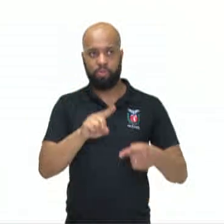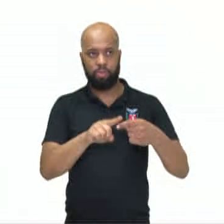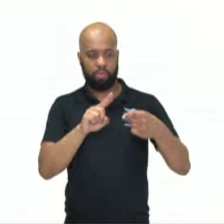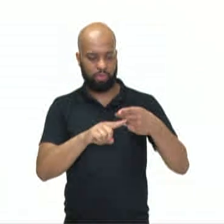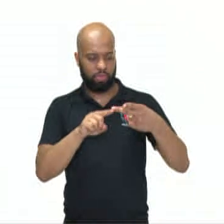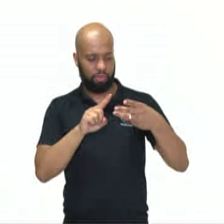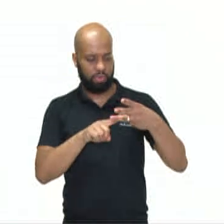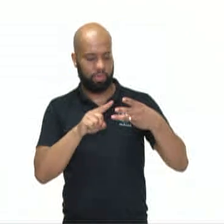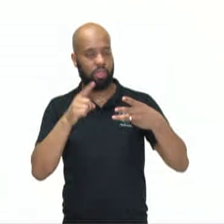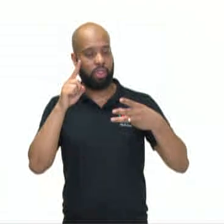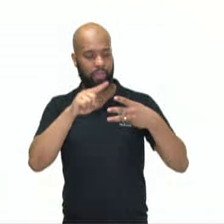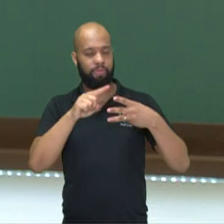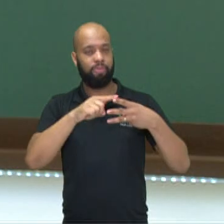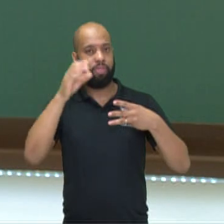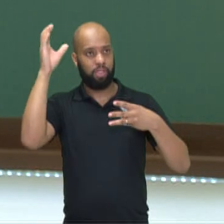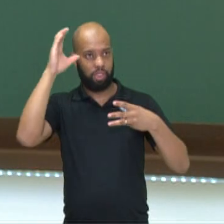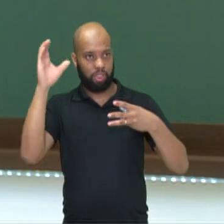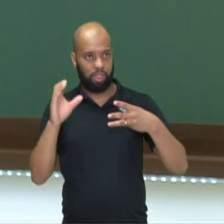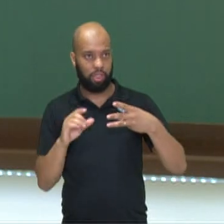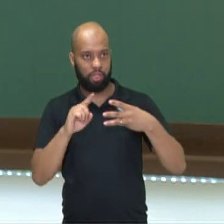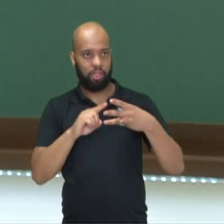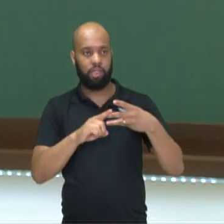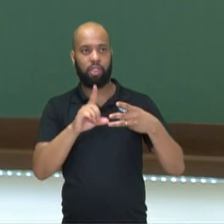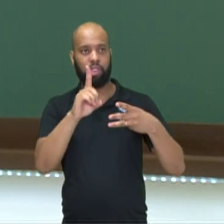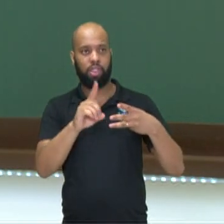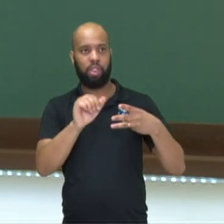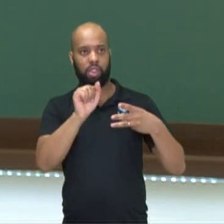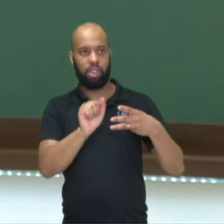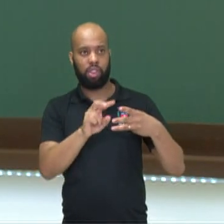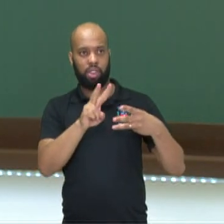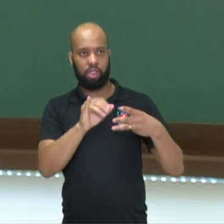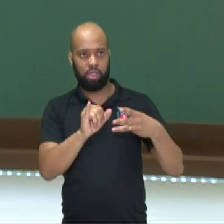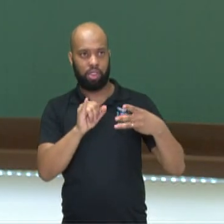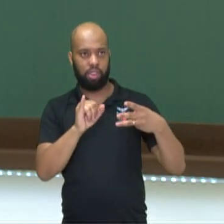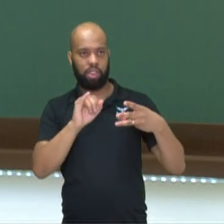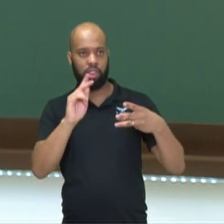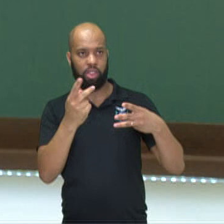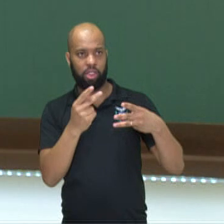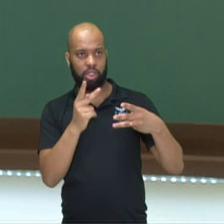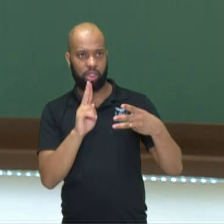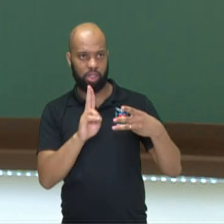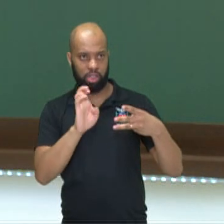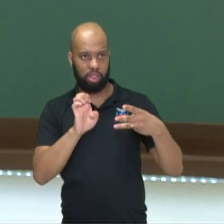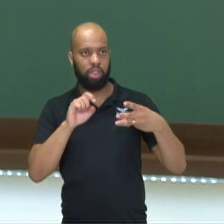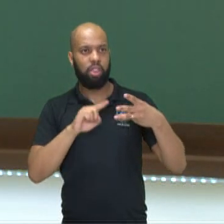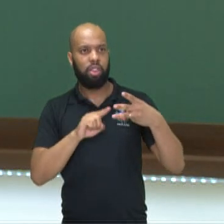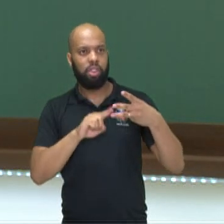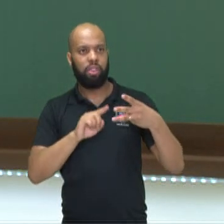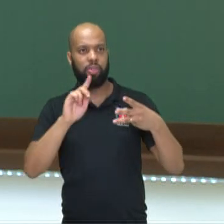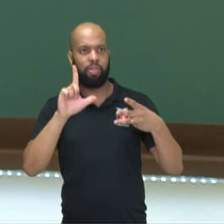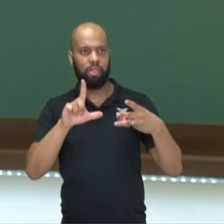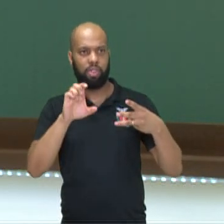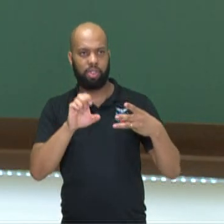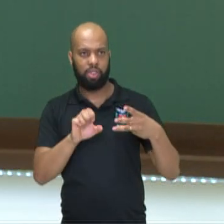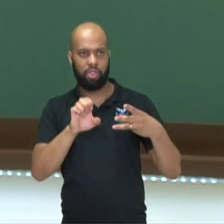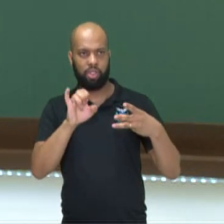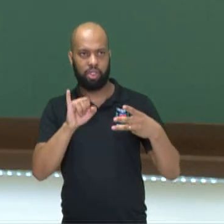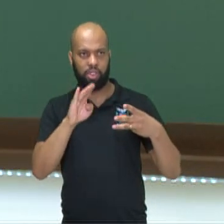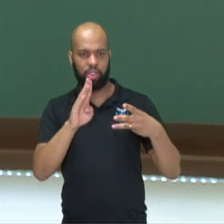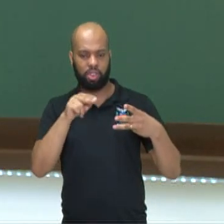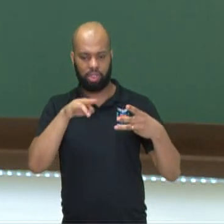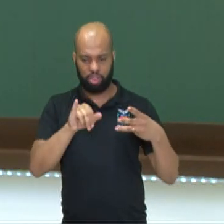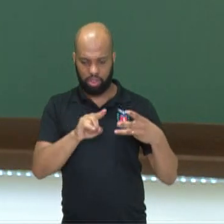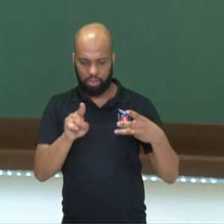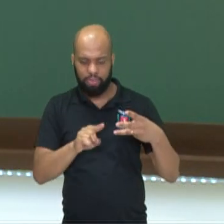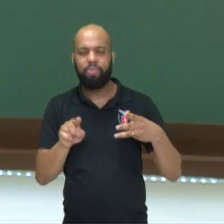que David Hume era o filósofo responsável por despertá-lo de seu sono